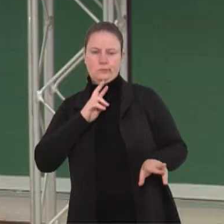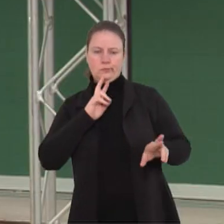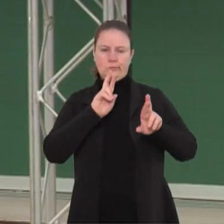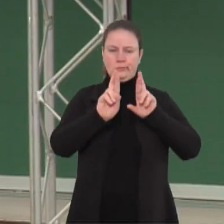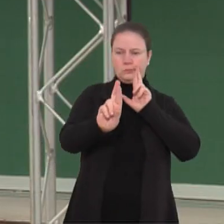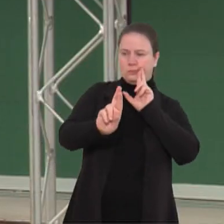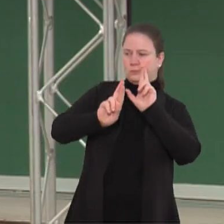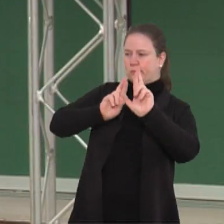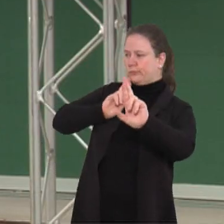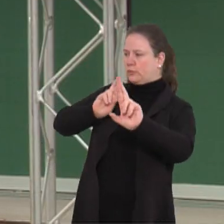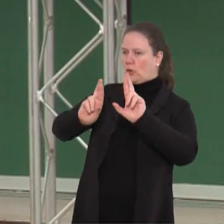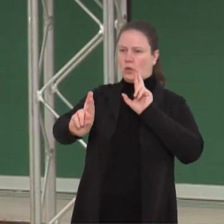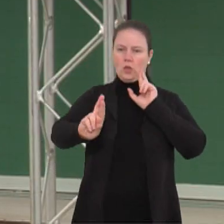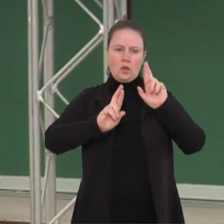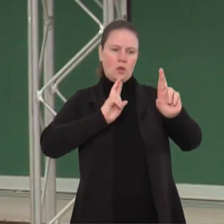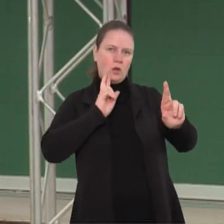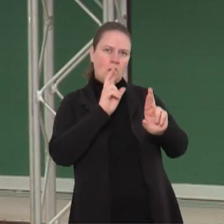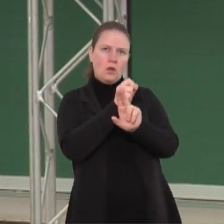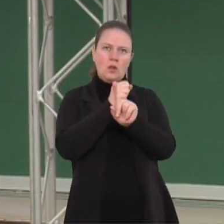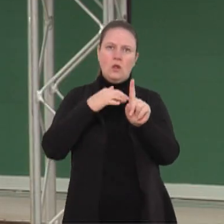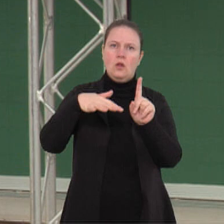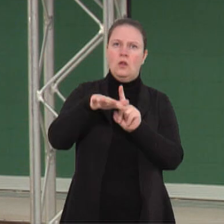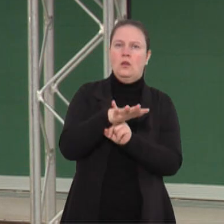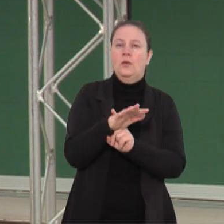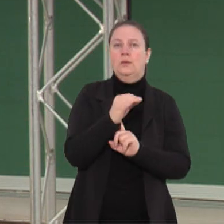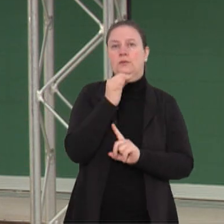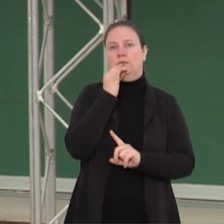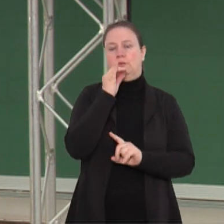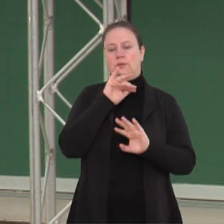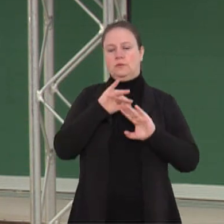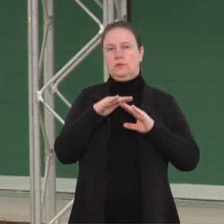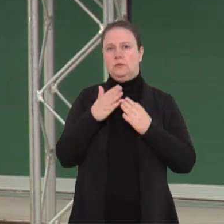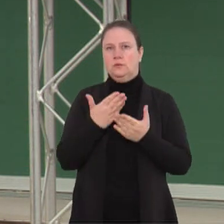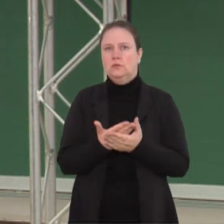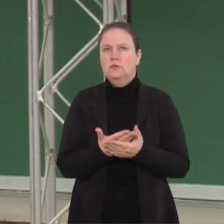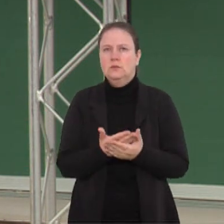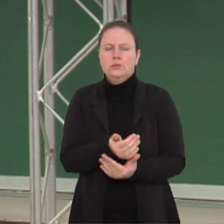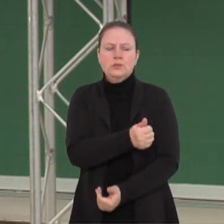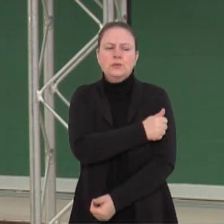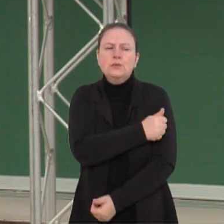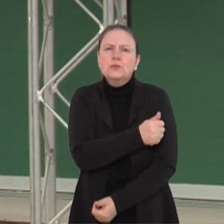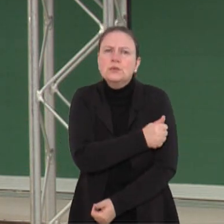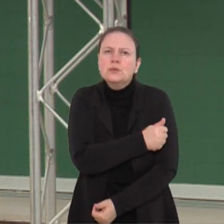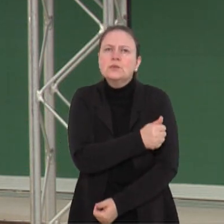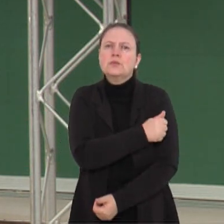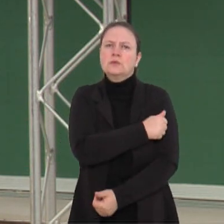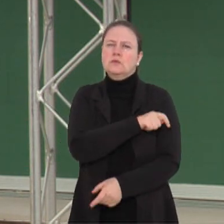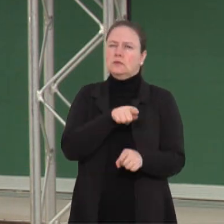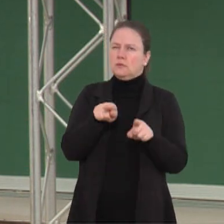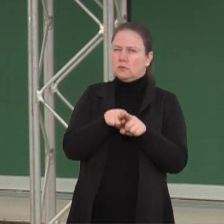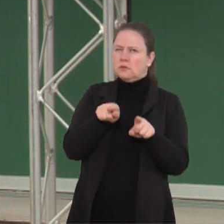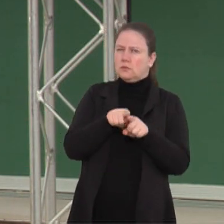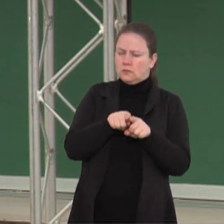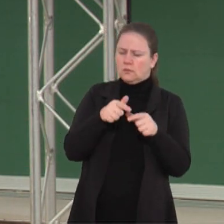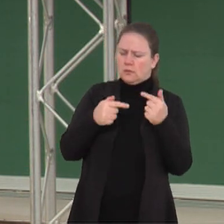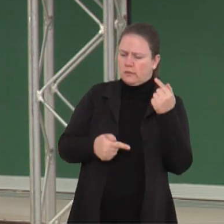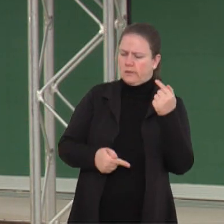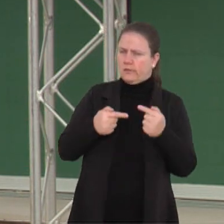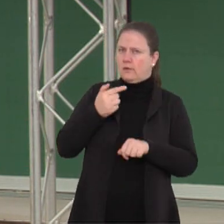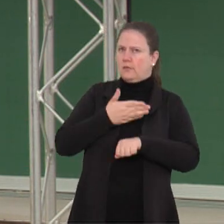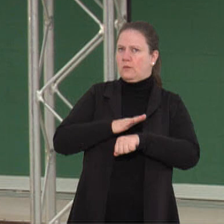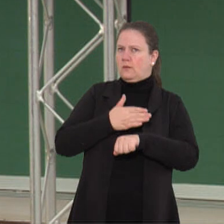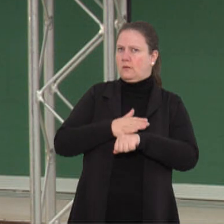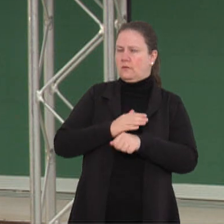na sociedade. Quando nós, alunos, estamos lá na escola, fazemos um pouco de política também,